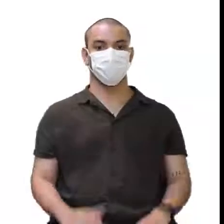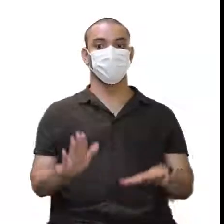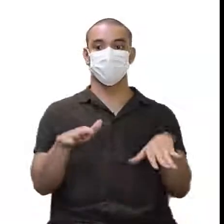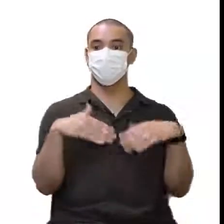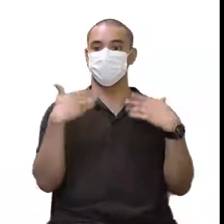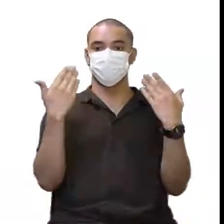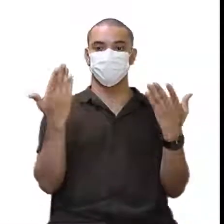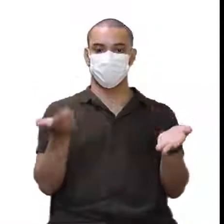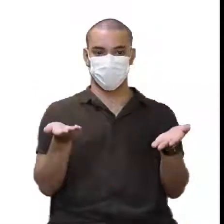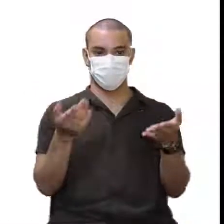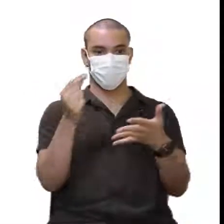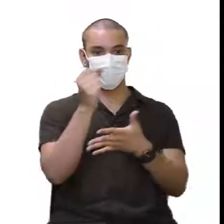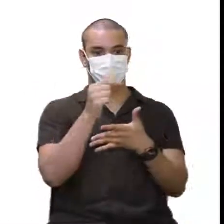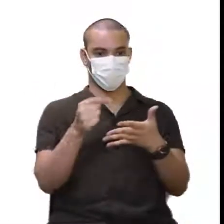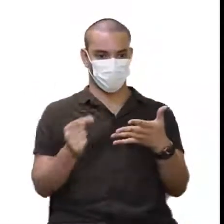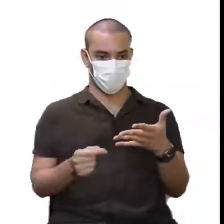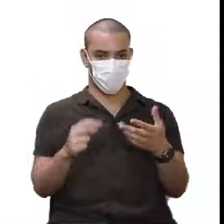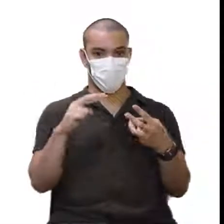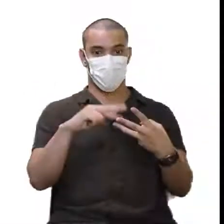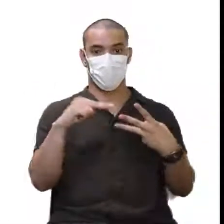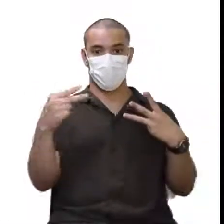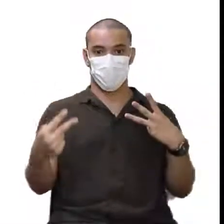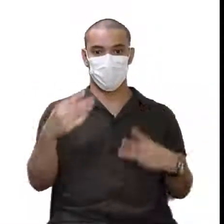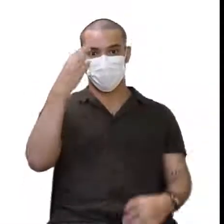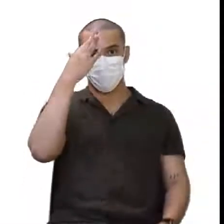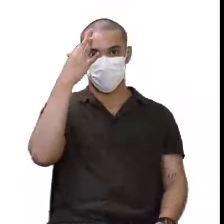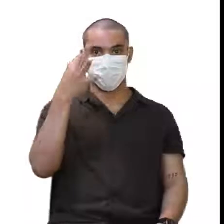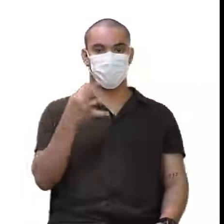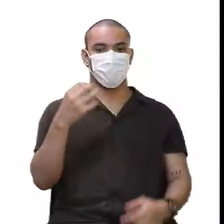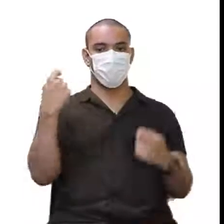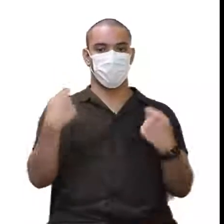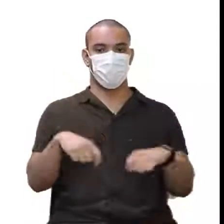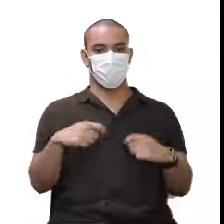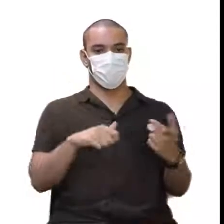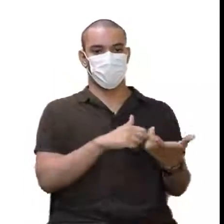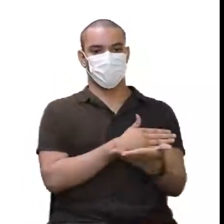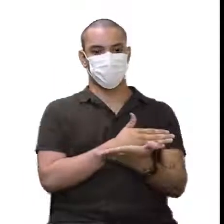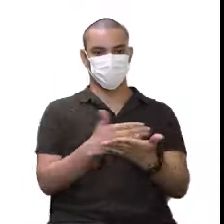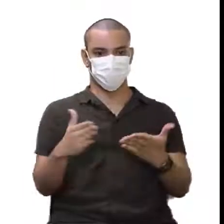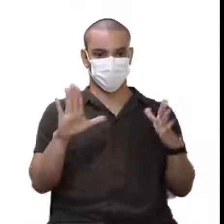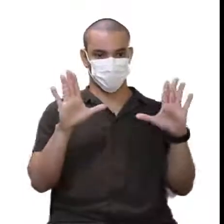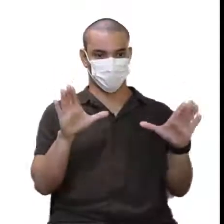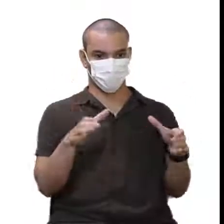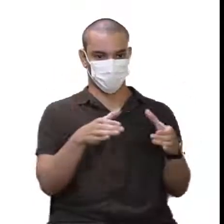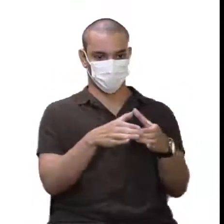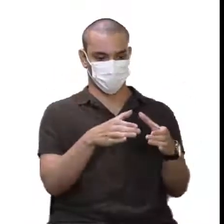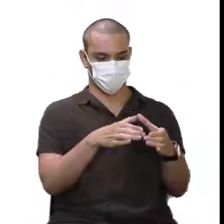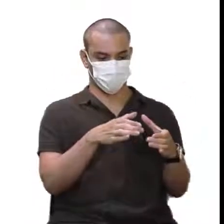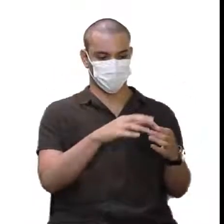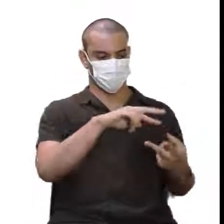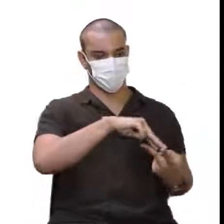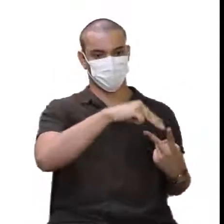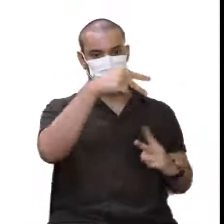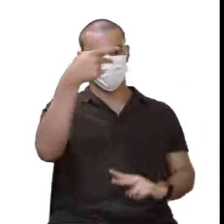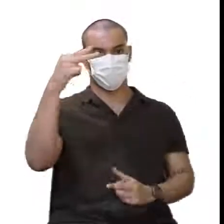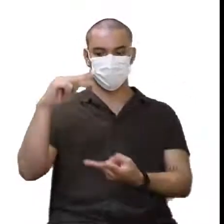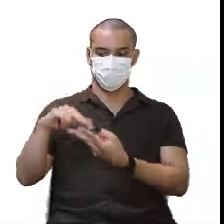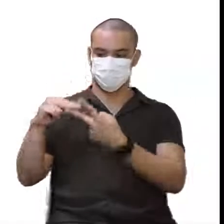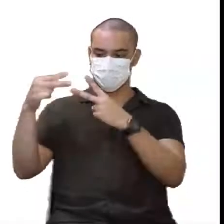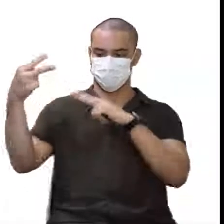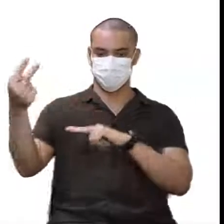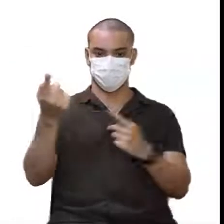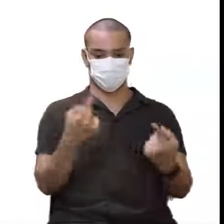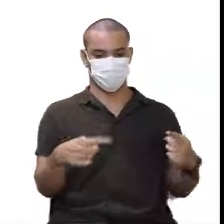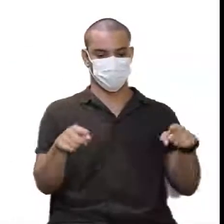Quais foram esses critérios? Mendel compreendeu que deveria partir de um grupo ou de um material mais